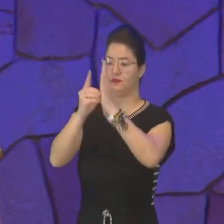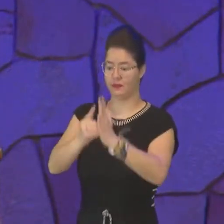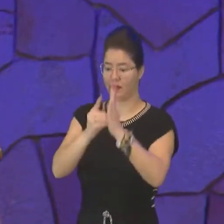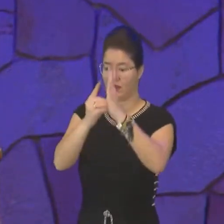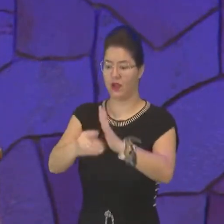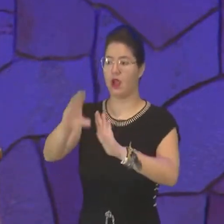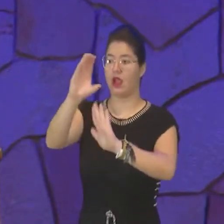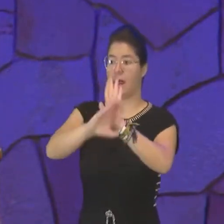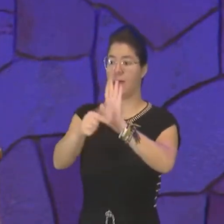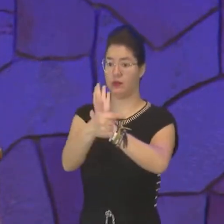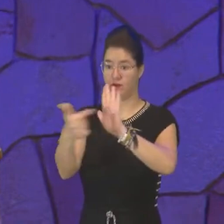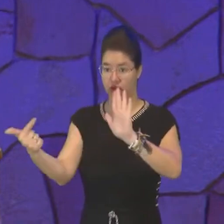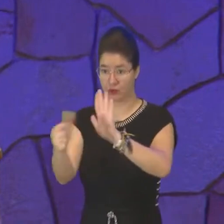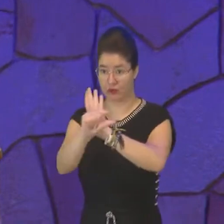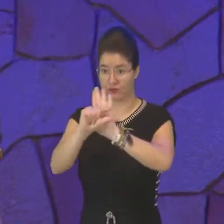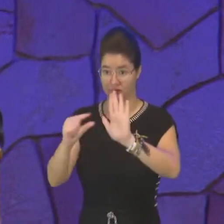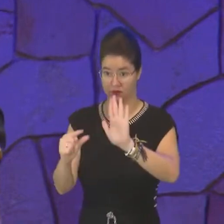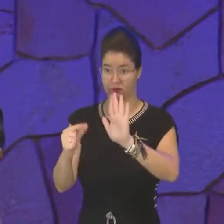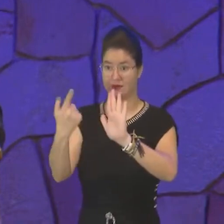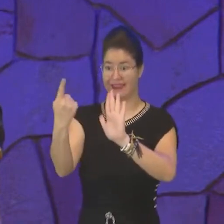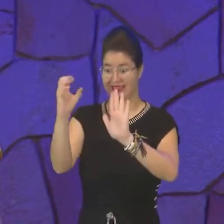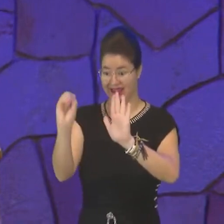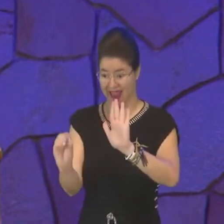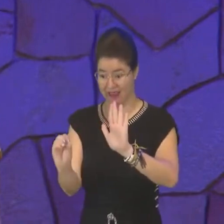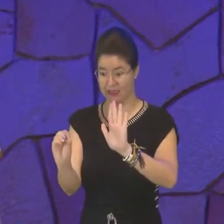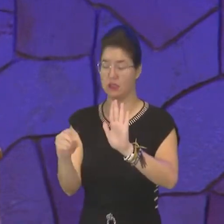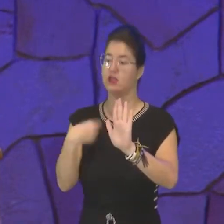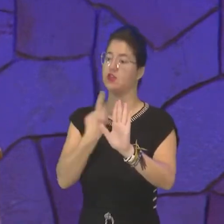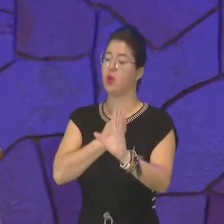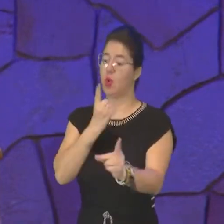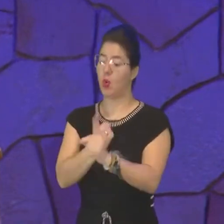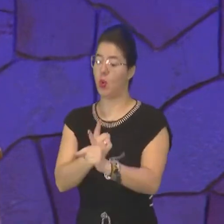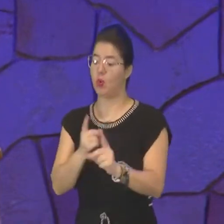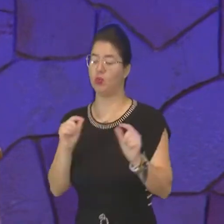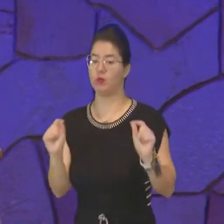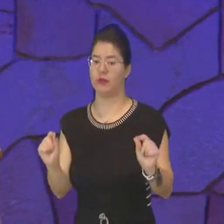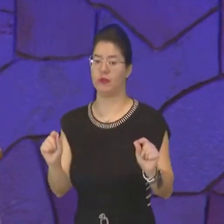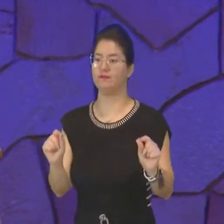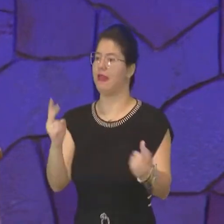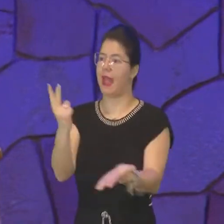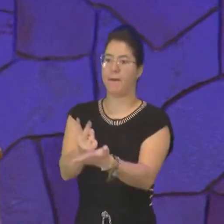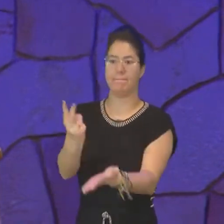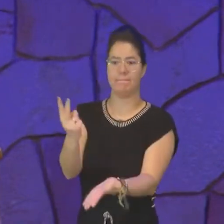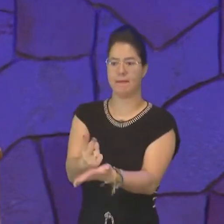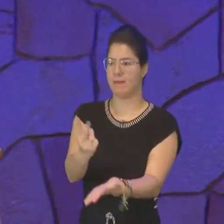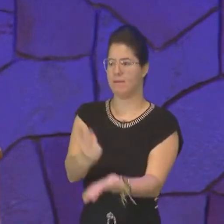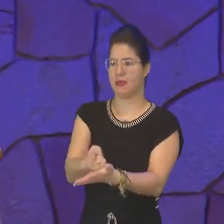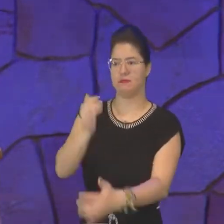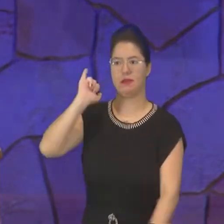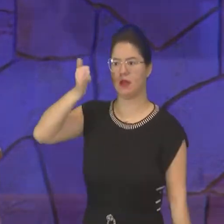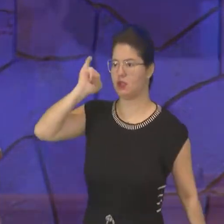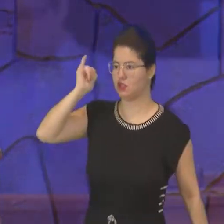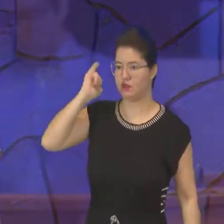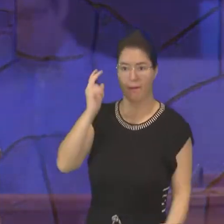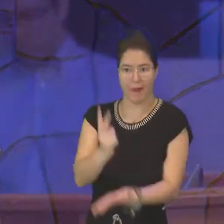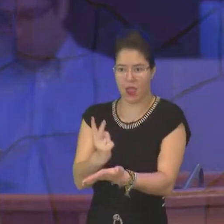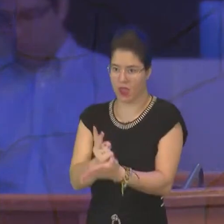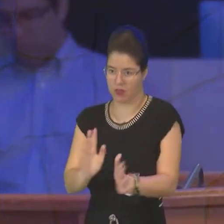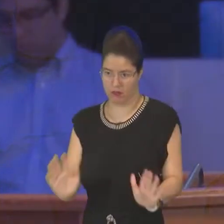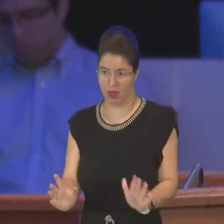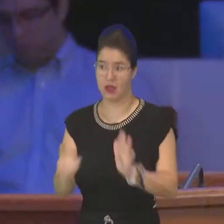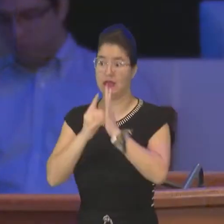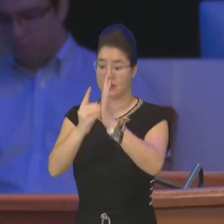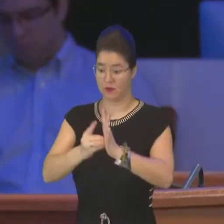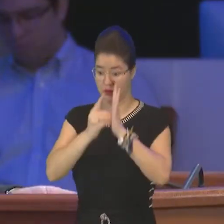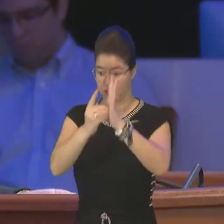capítulo 22, o verso de número 10, que nós encontraremos a mesma narrativa.